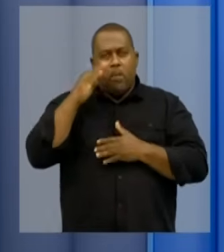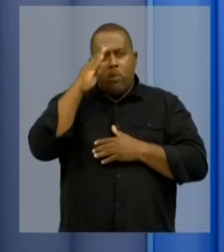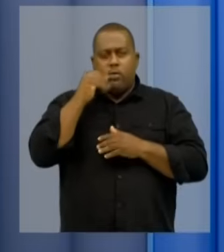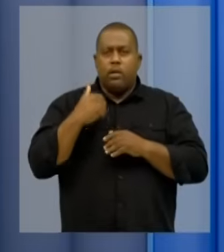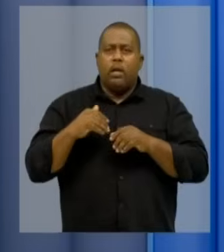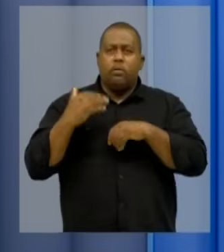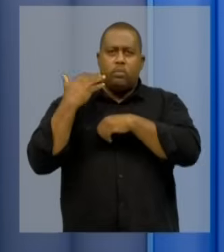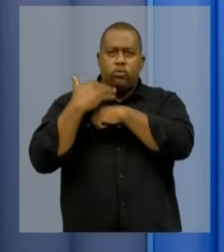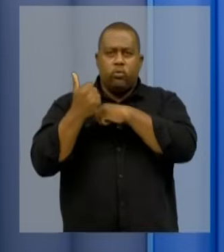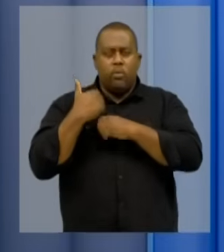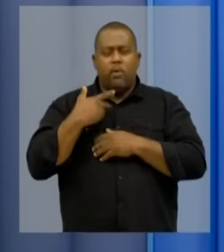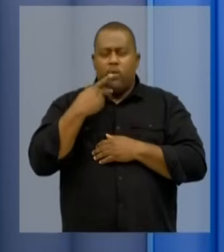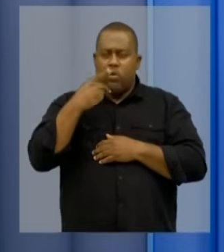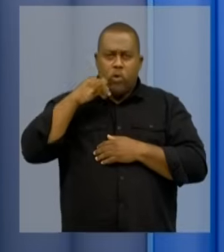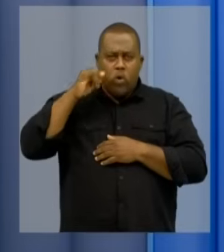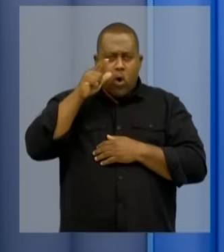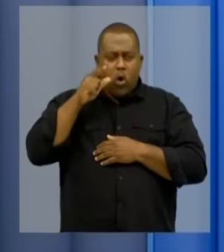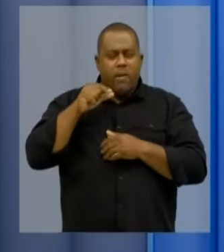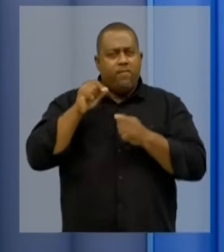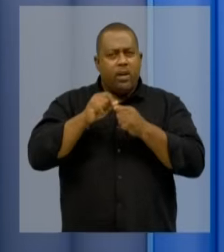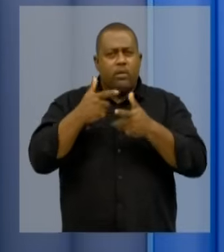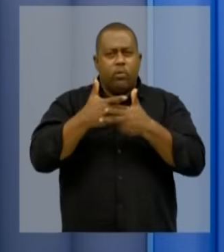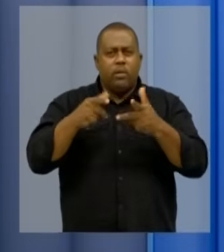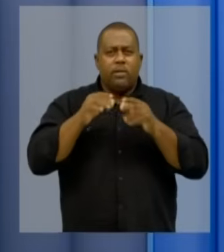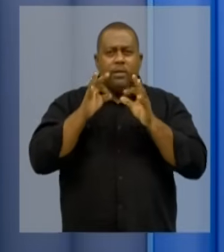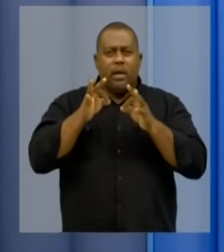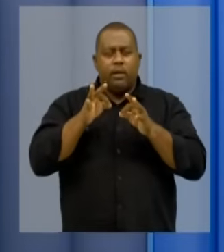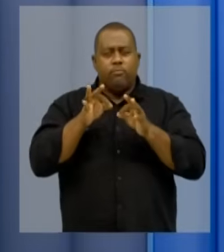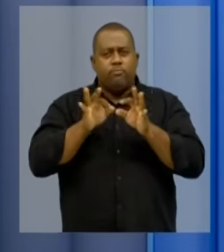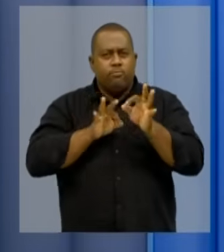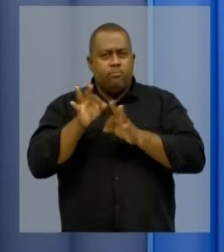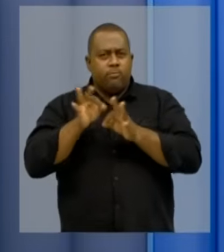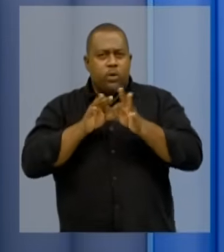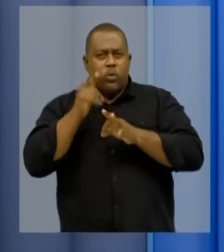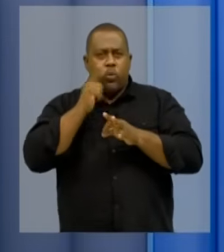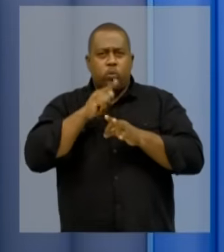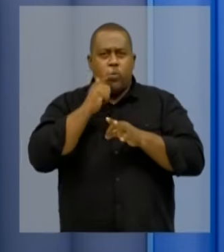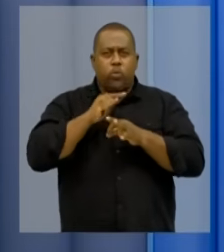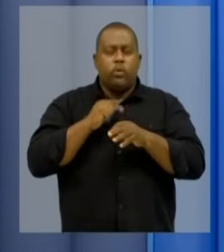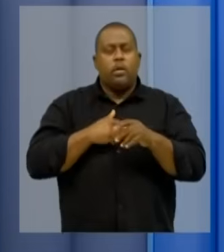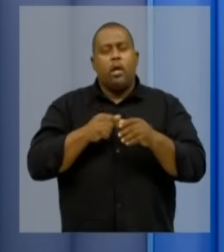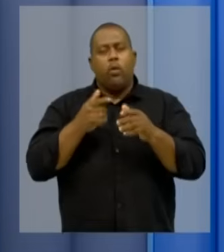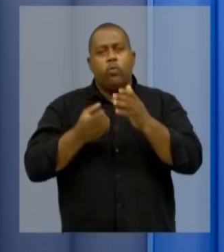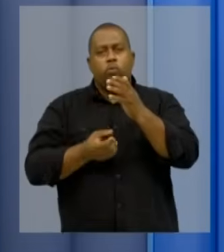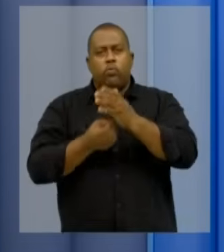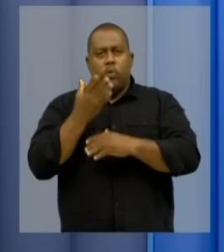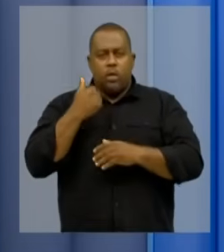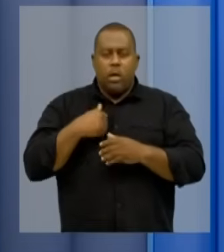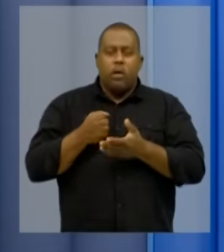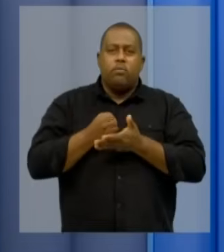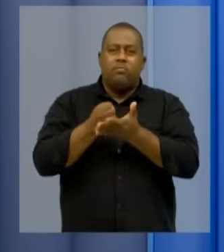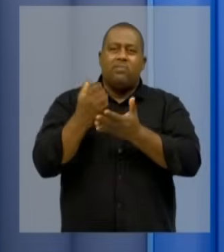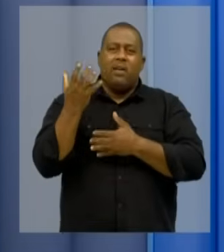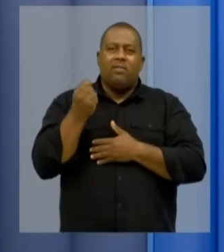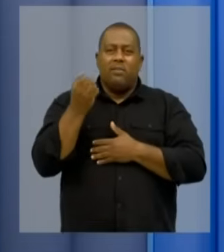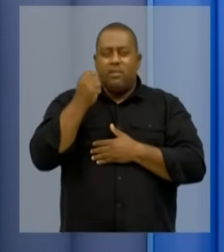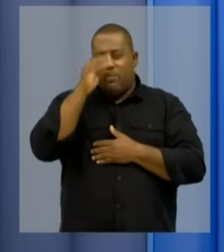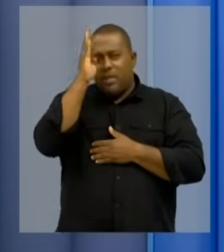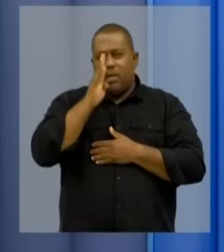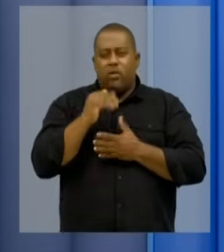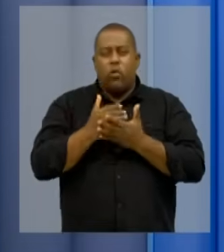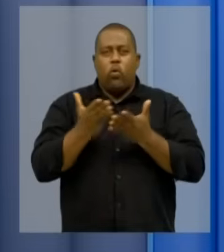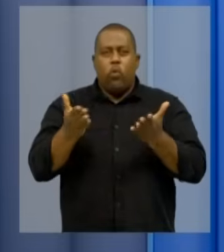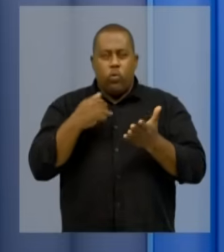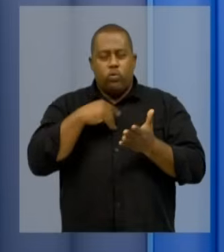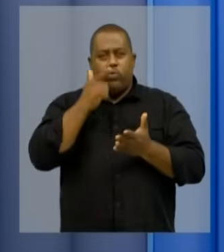Roma, faça o que é certo e ajude os mais necessitados. E conseguimos idealizar e implementar o Auxílio Brasil, que hoje chega com um mínimo